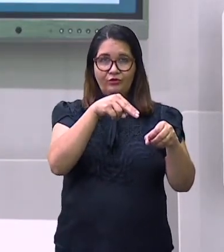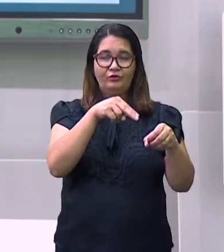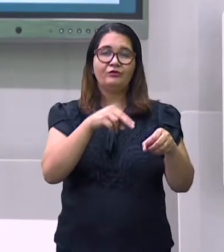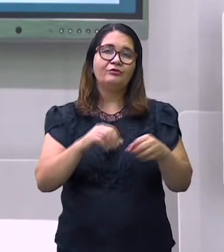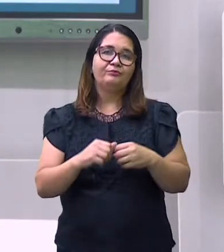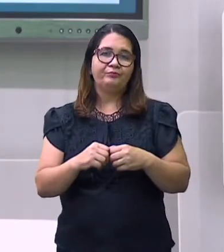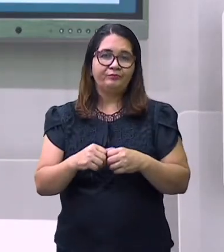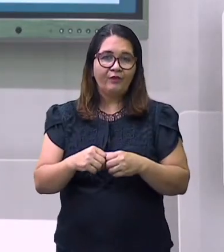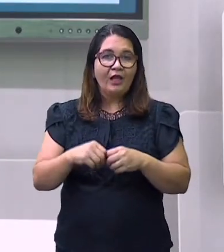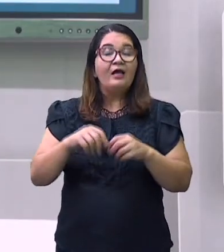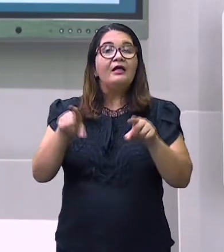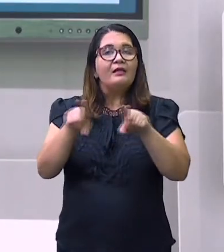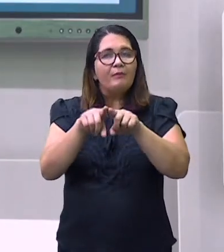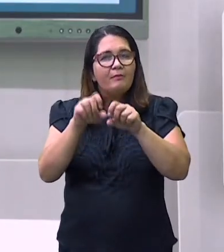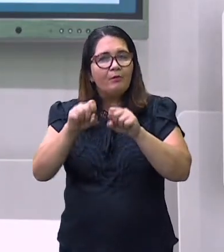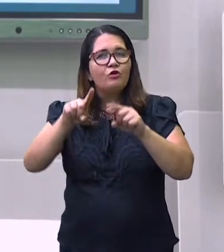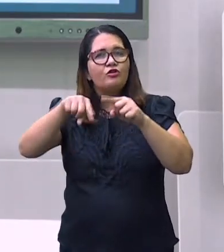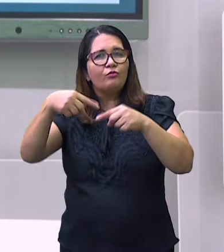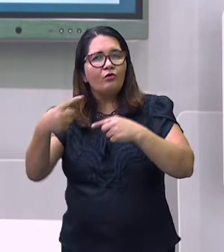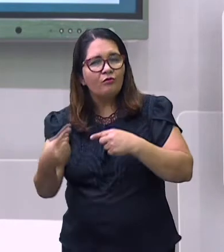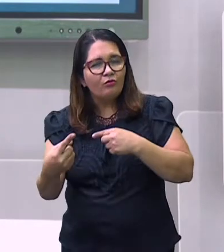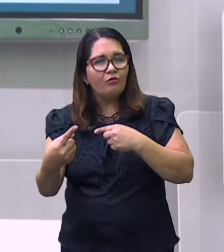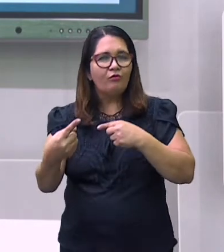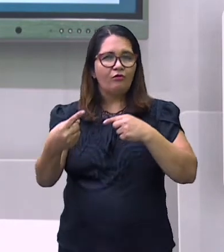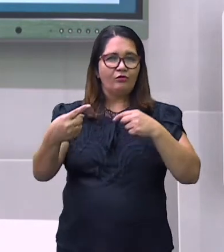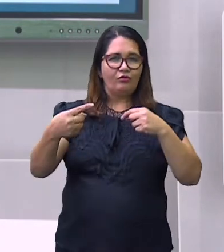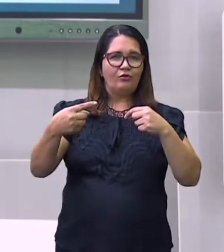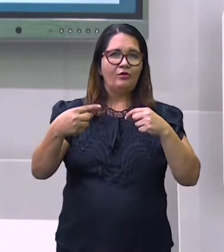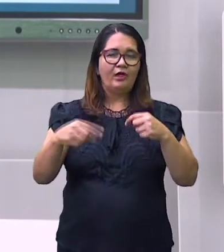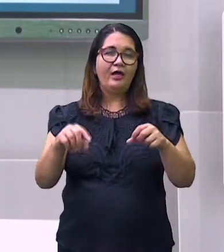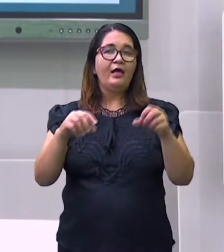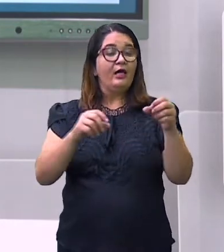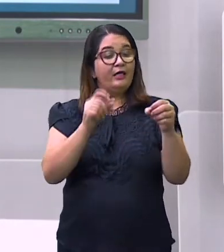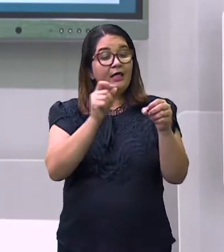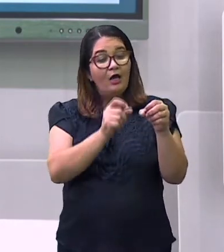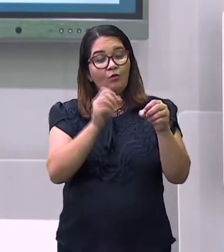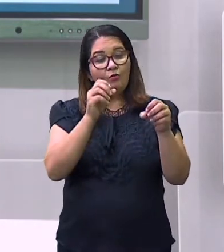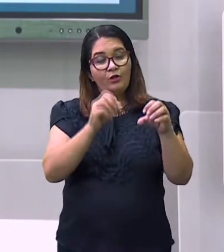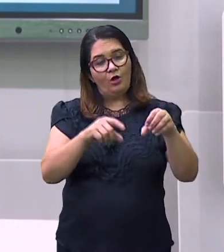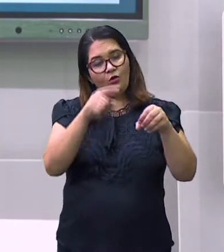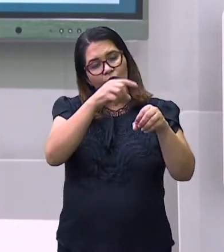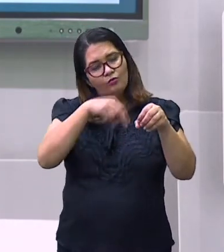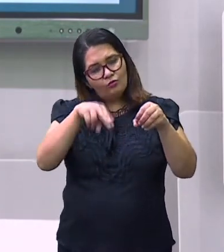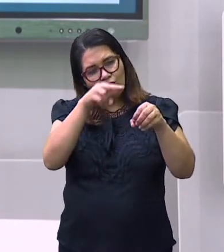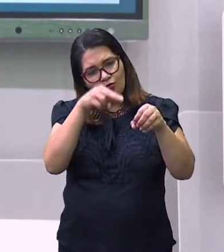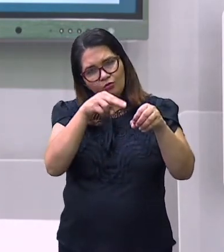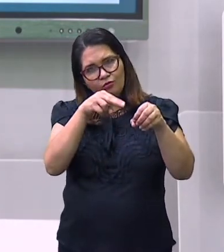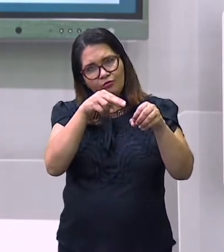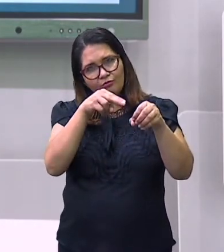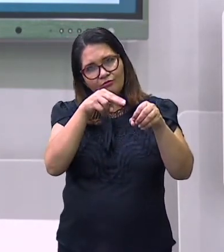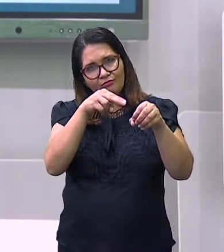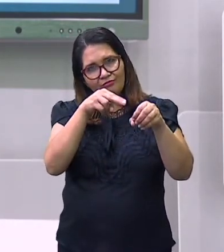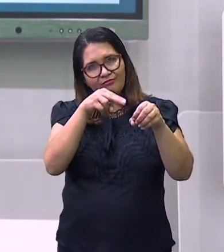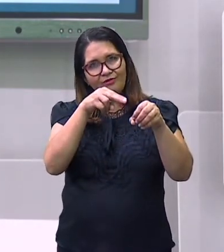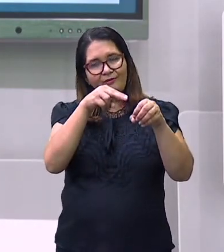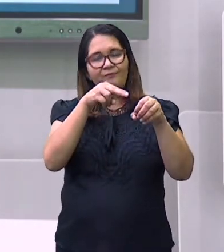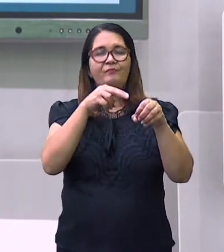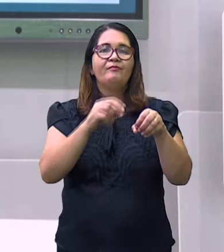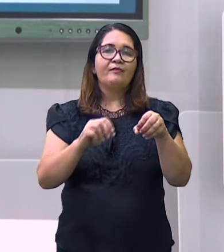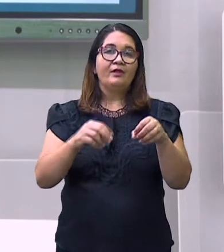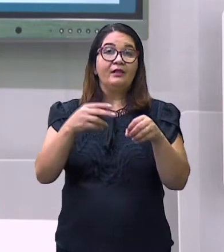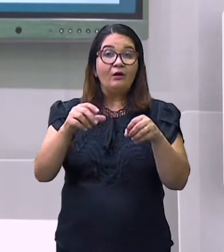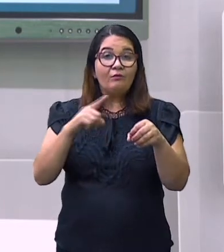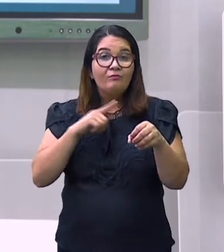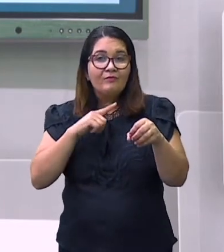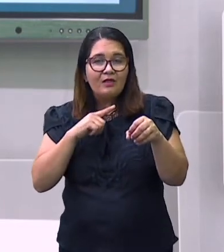nucleotídeo, vou pôr de laranja. Ele é uma bolinha menor que está bem no centro do núcleo. E olha